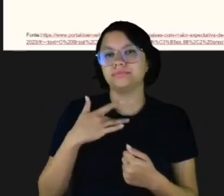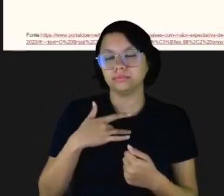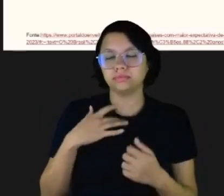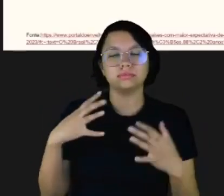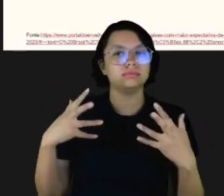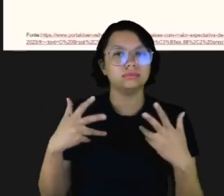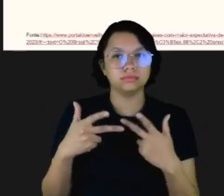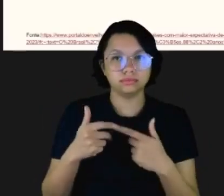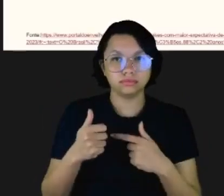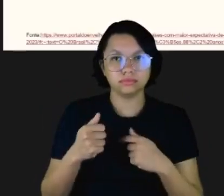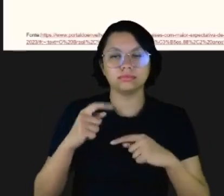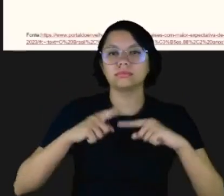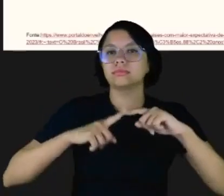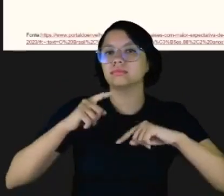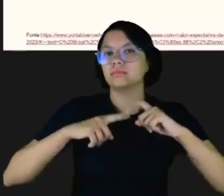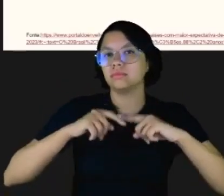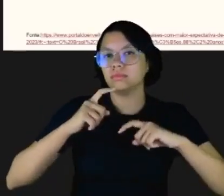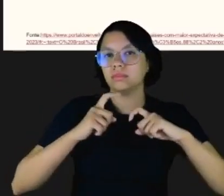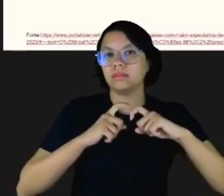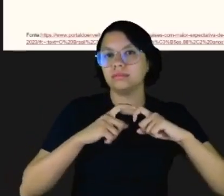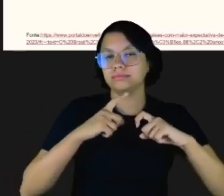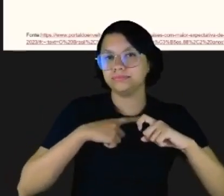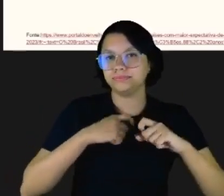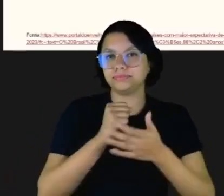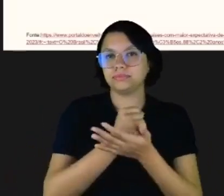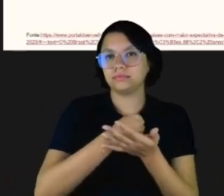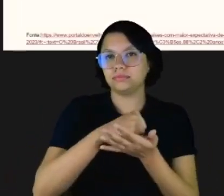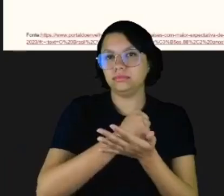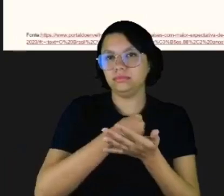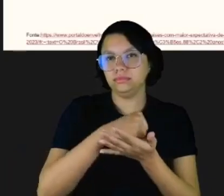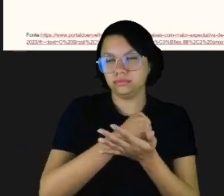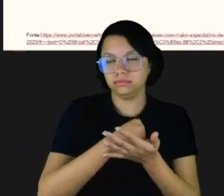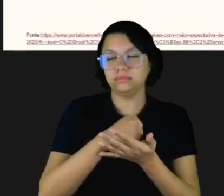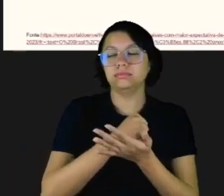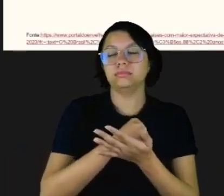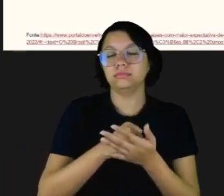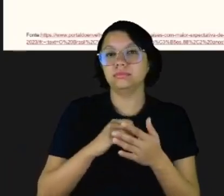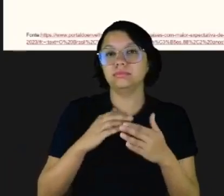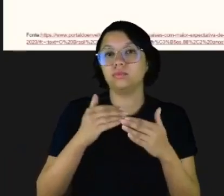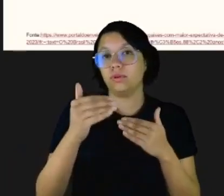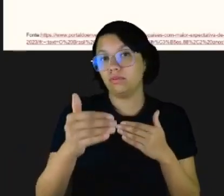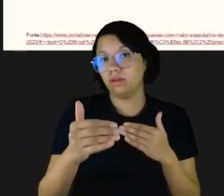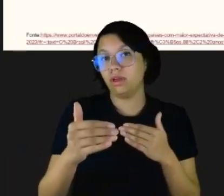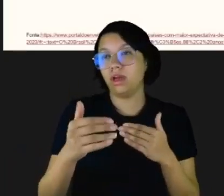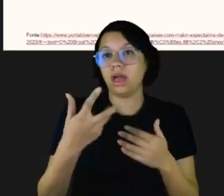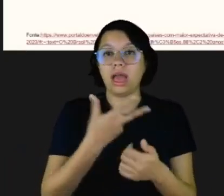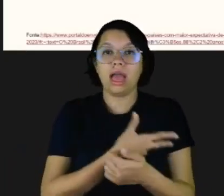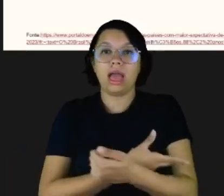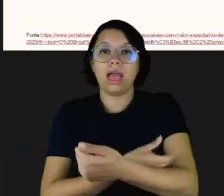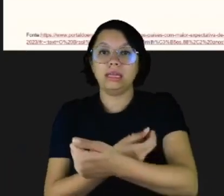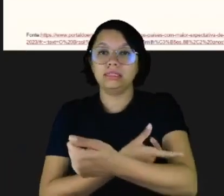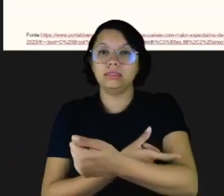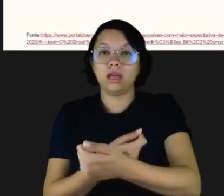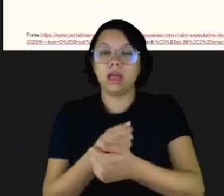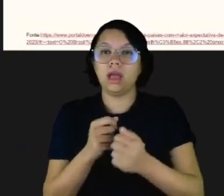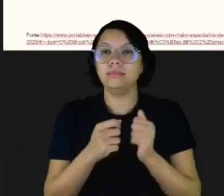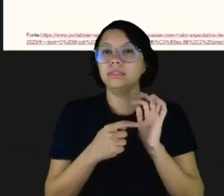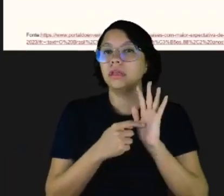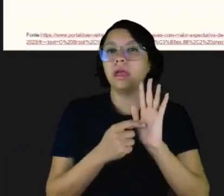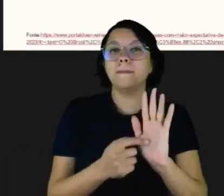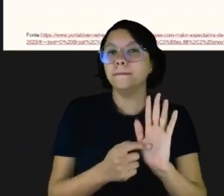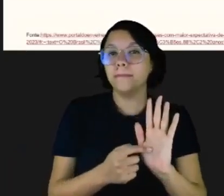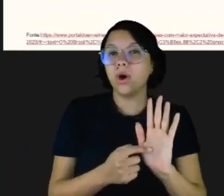recursos que a medicina tem, o avanço da farmacologia, então, exames que dão